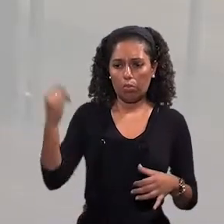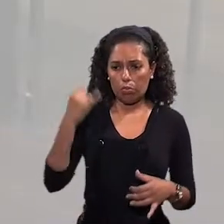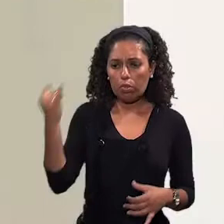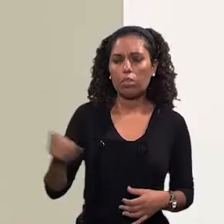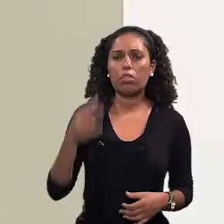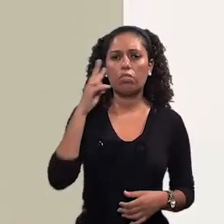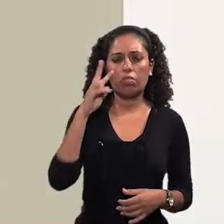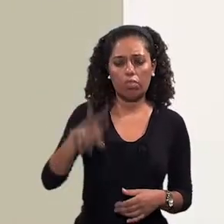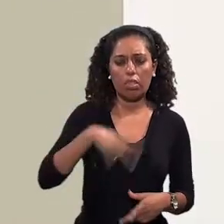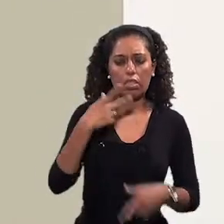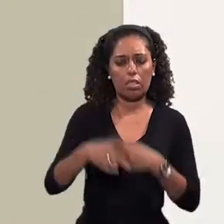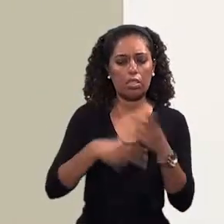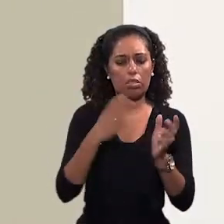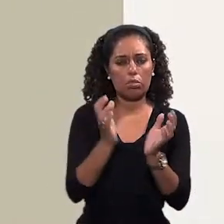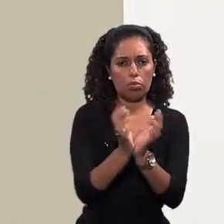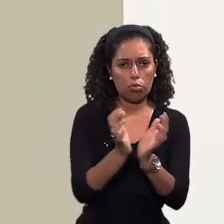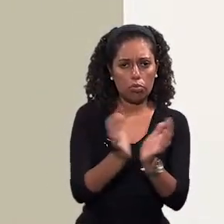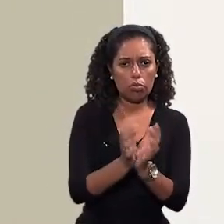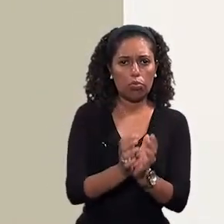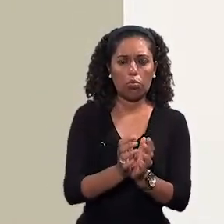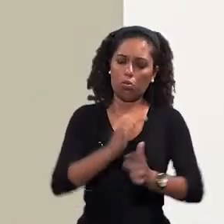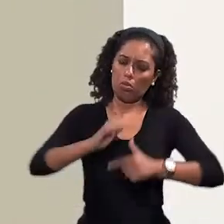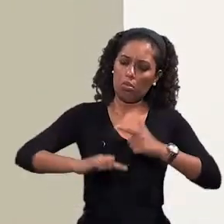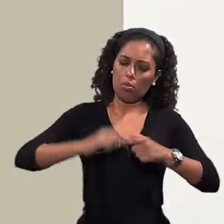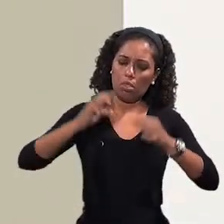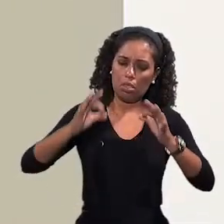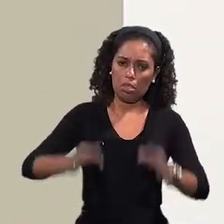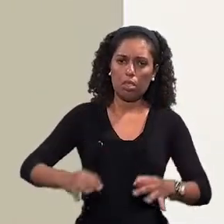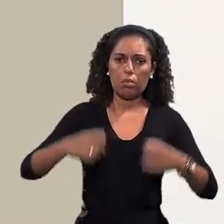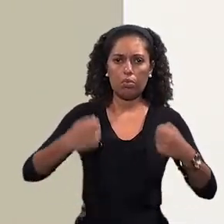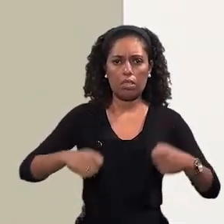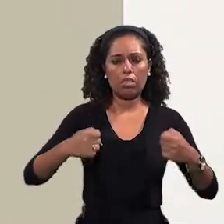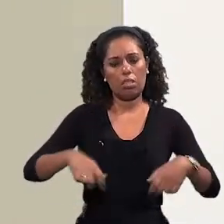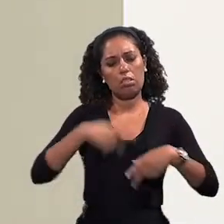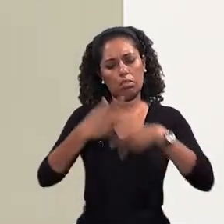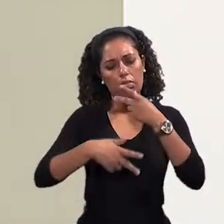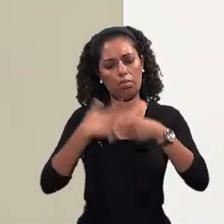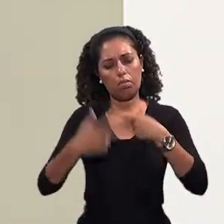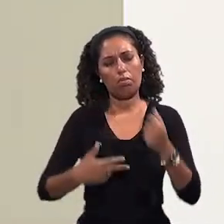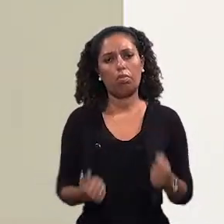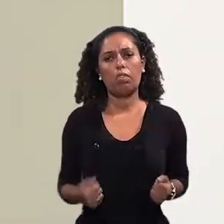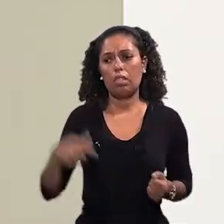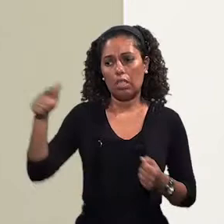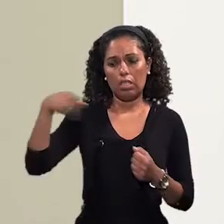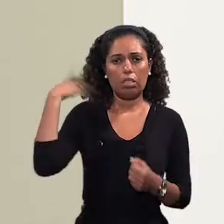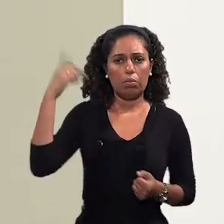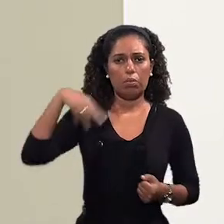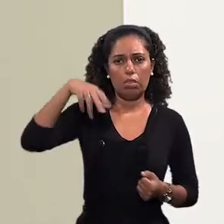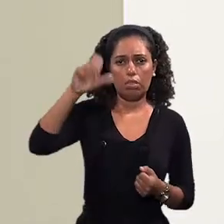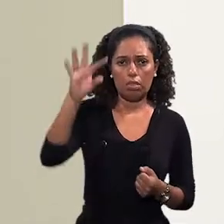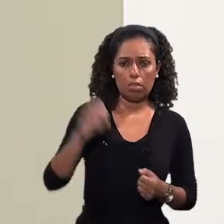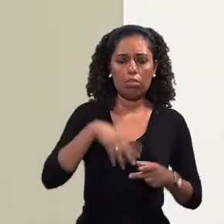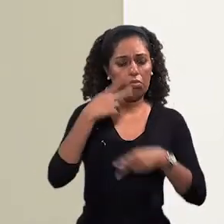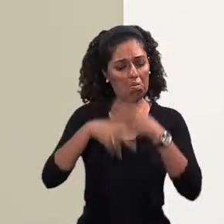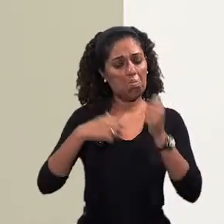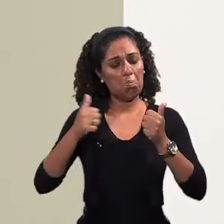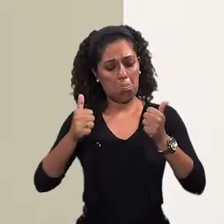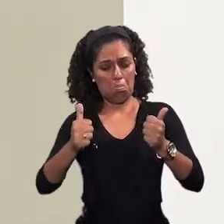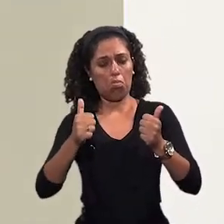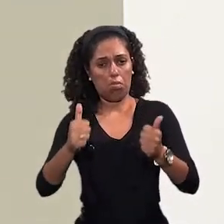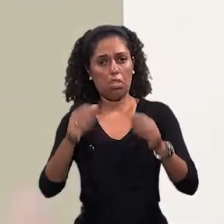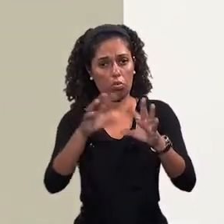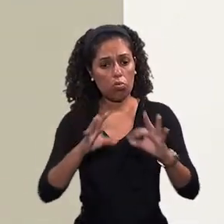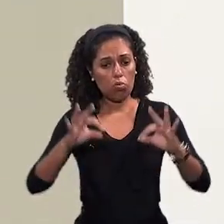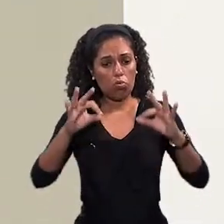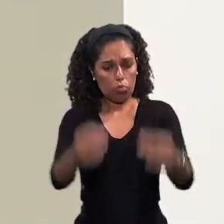importante, a eficiência das instituições. Isso tem que ser dito e tem que ser colocado. O Jorge Felipe Neto colocou muito bem a respeito